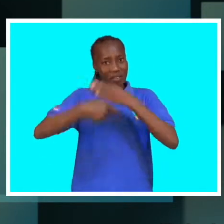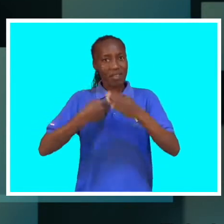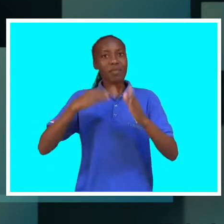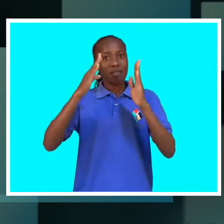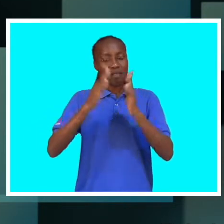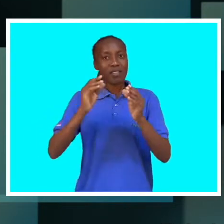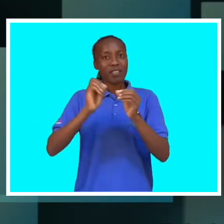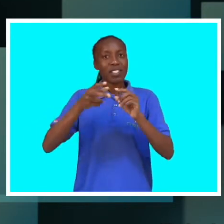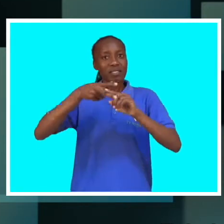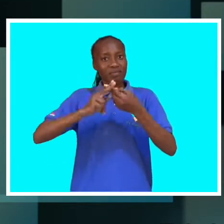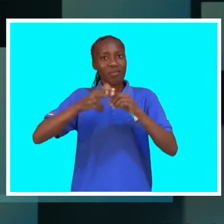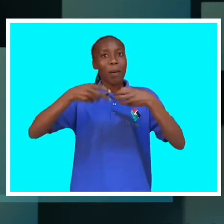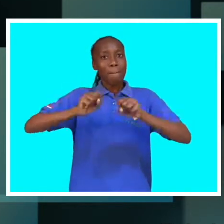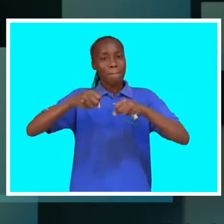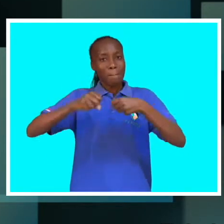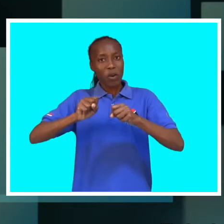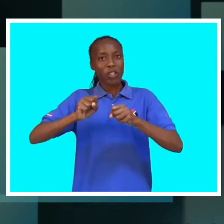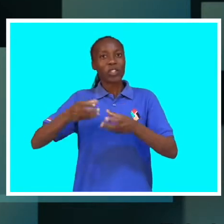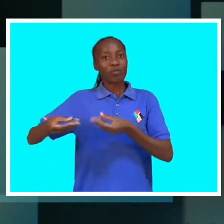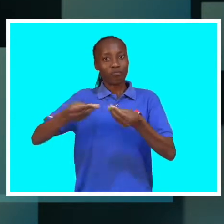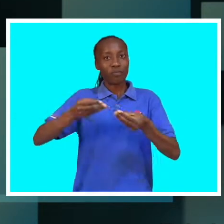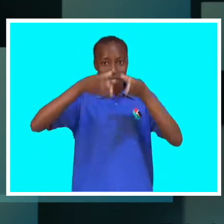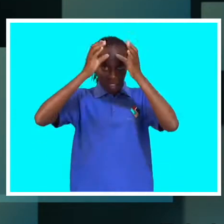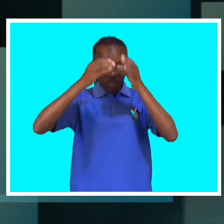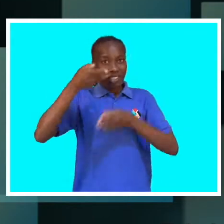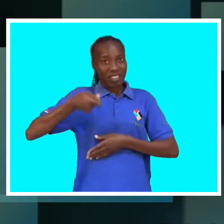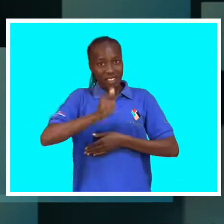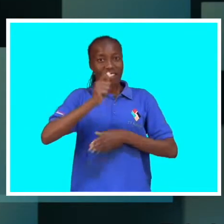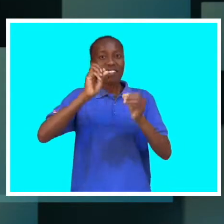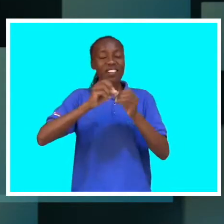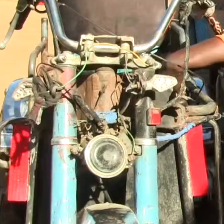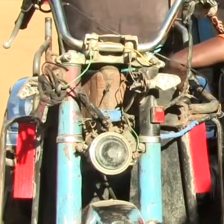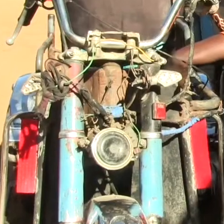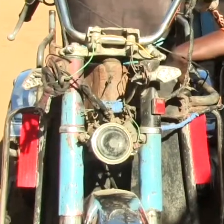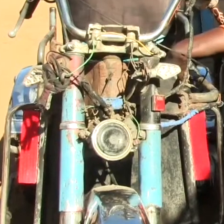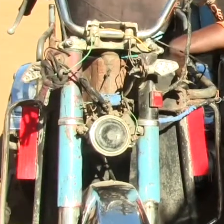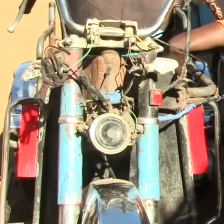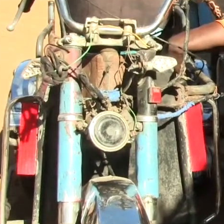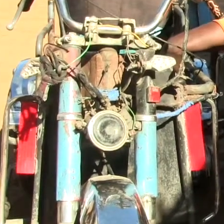casa, vou te fazer uma mota. Eu fiz para Kilimano. Ele está fazendo táxi lá mesmo.